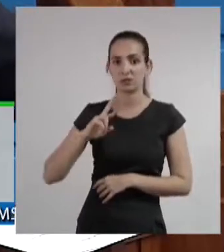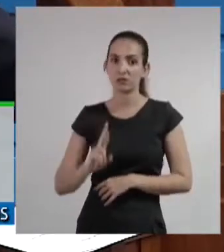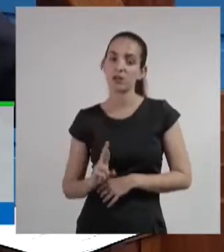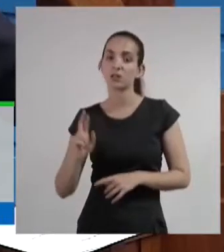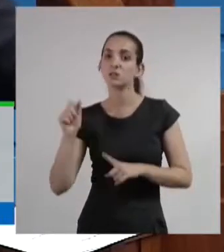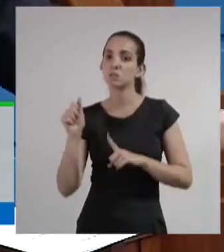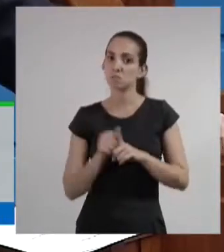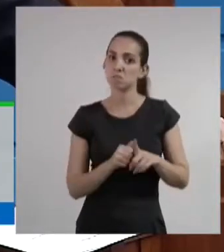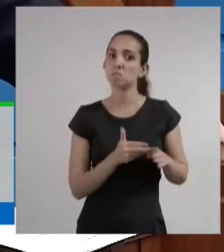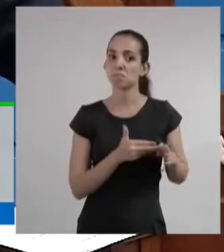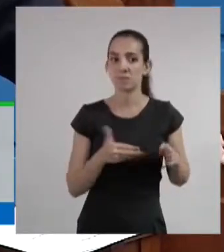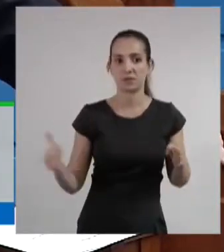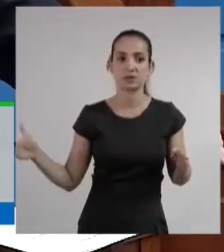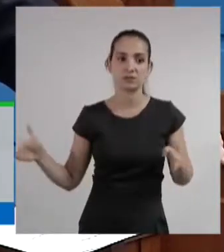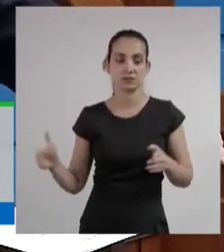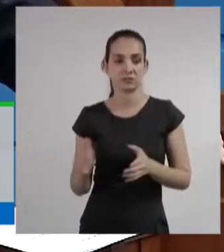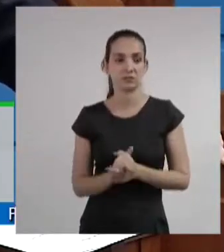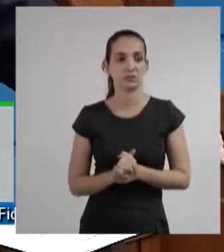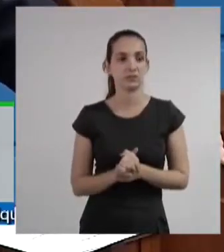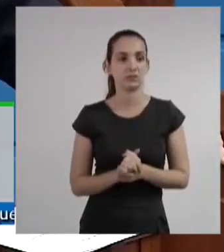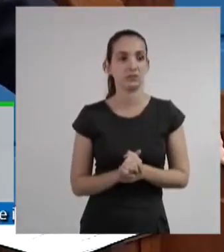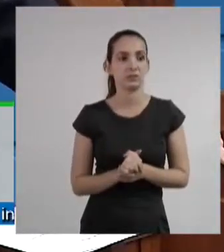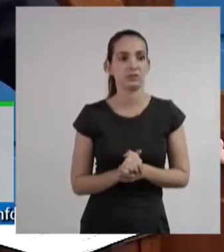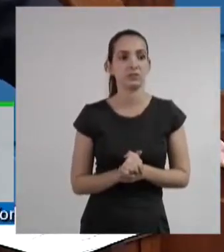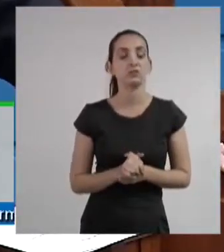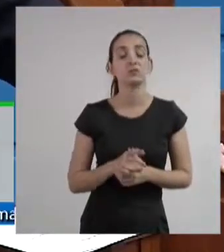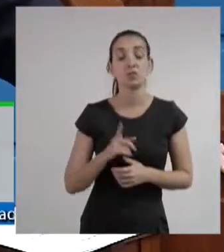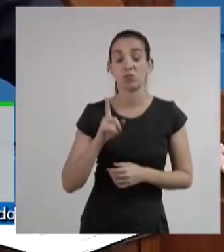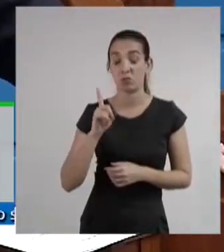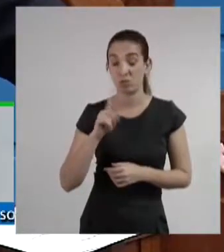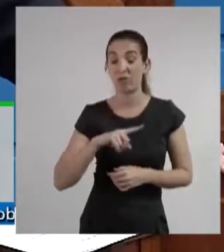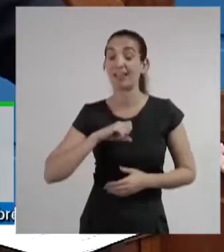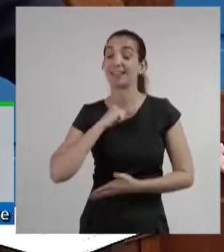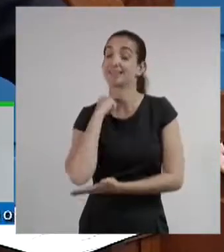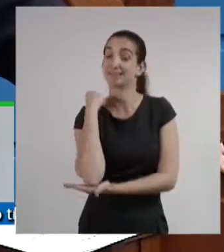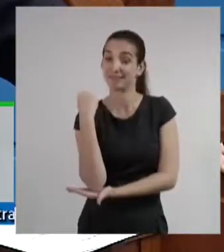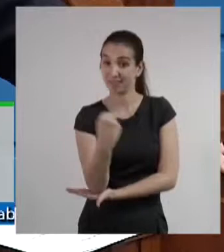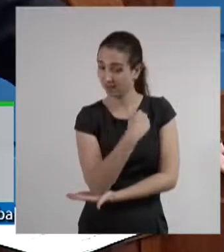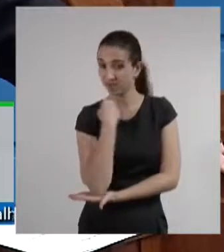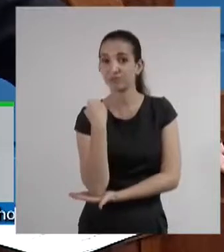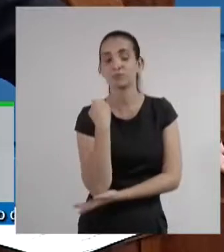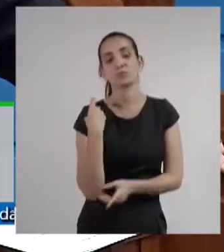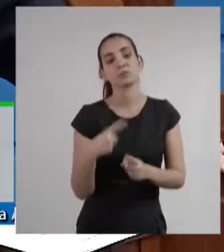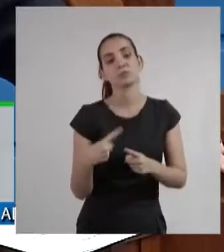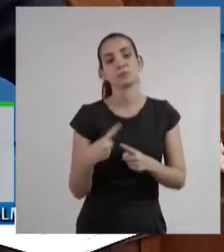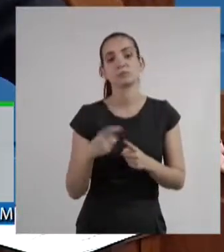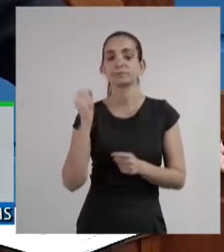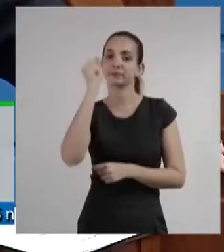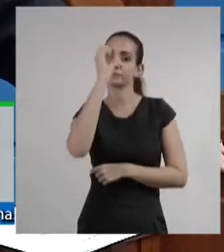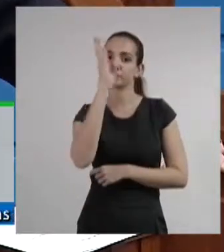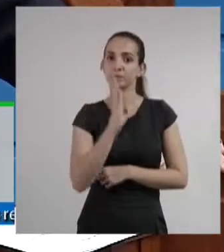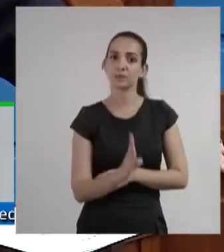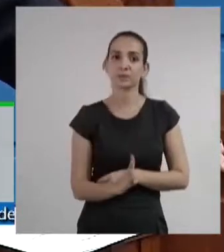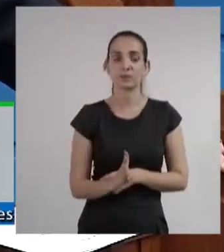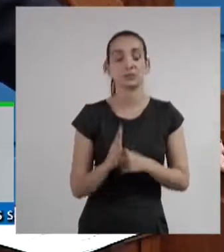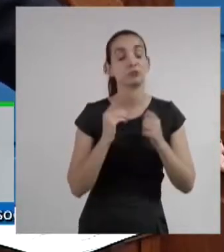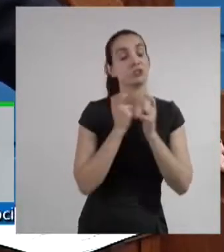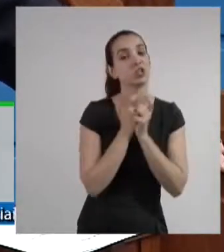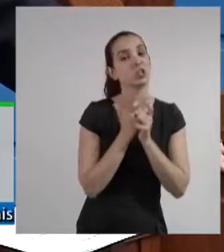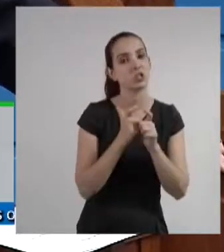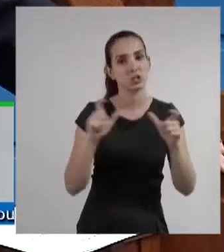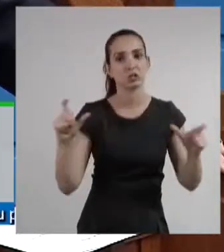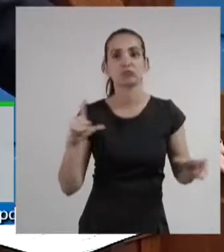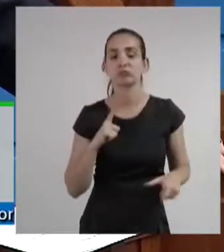mês. Isso é um escândalo. Isso é um escândalo para um país dessa dimensão, com